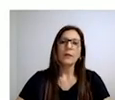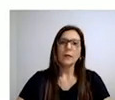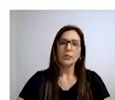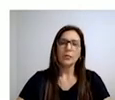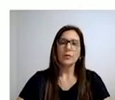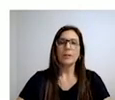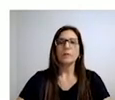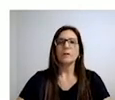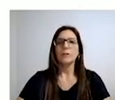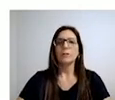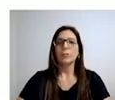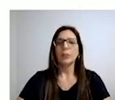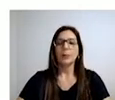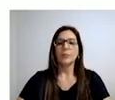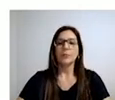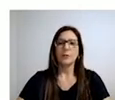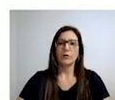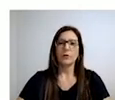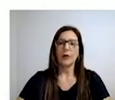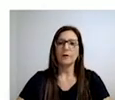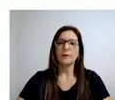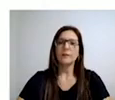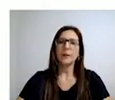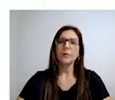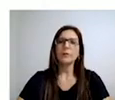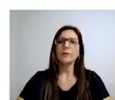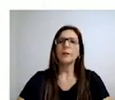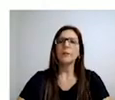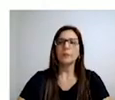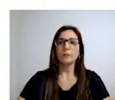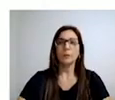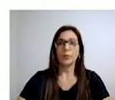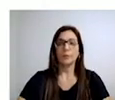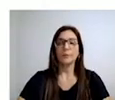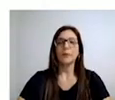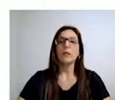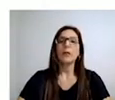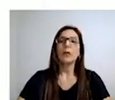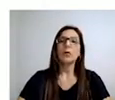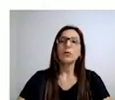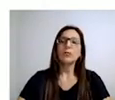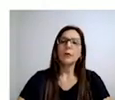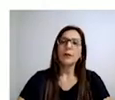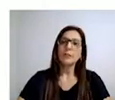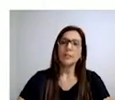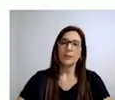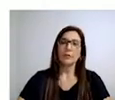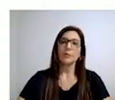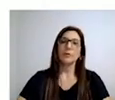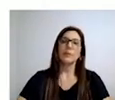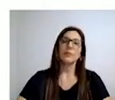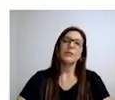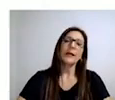Nem todos os seres vivos de reprodução sexuada se reproduzem da mesma forma. Ao longo de milhares de anos,